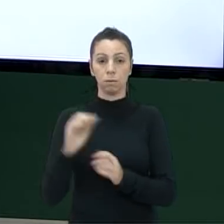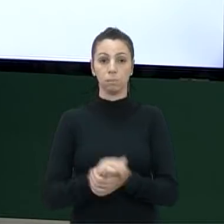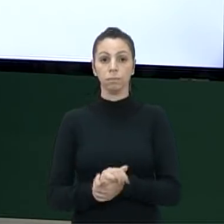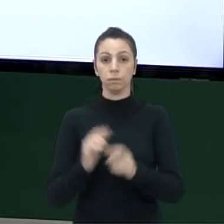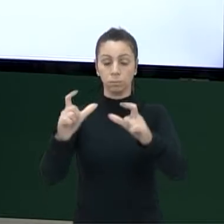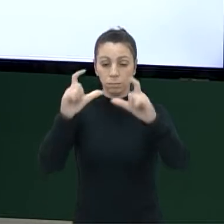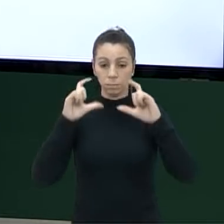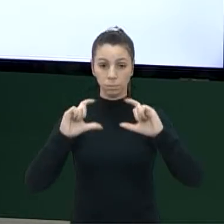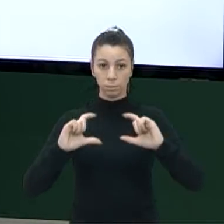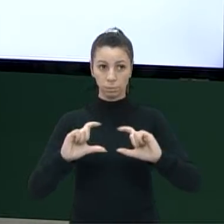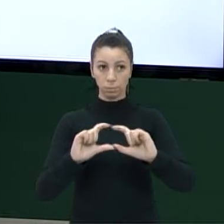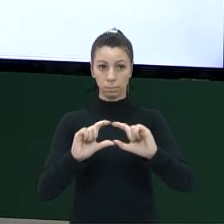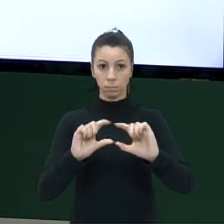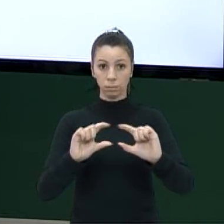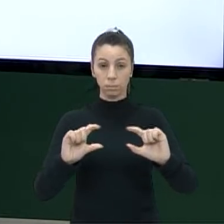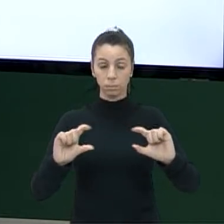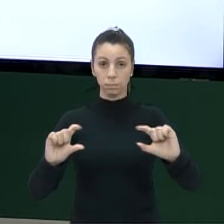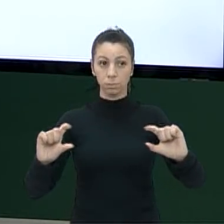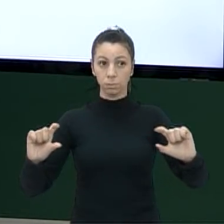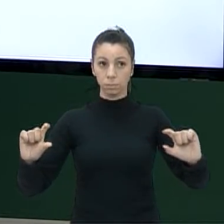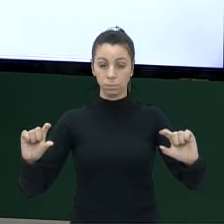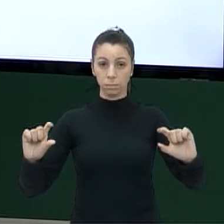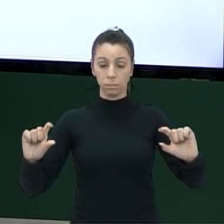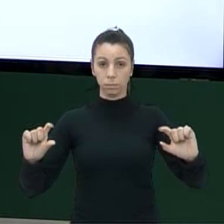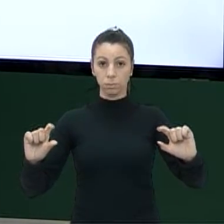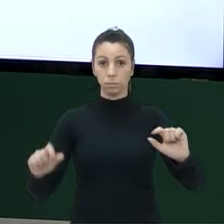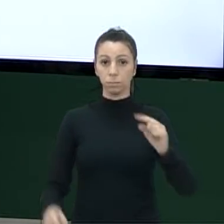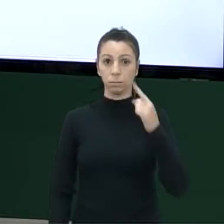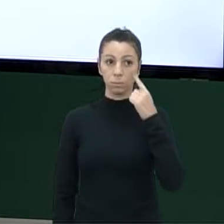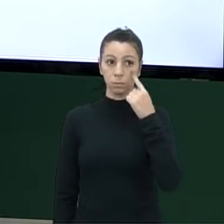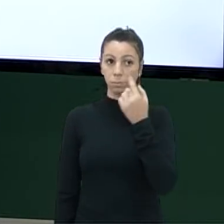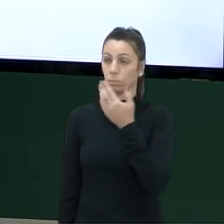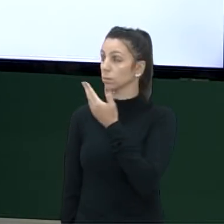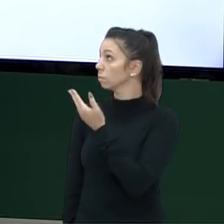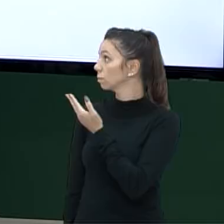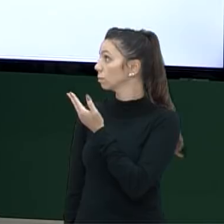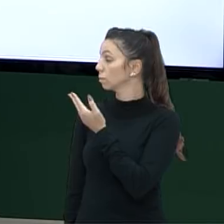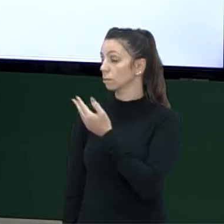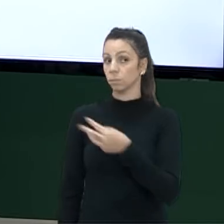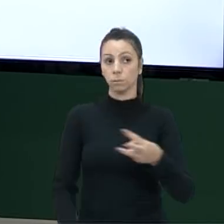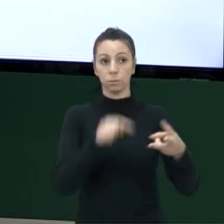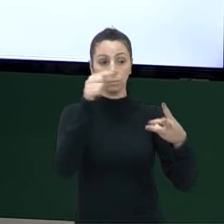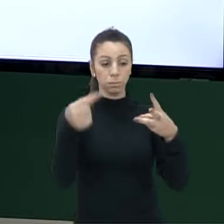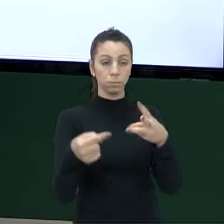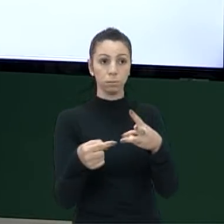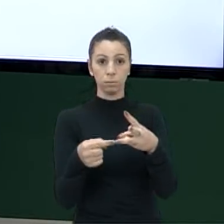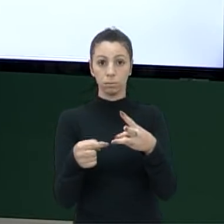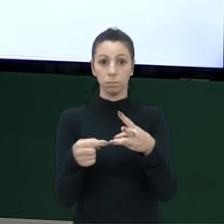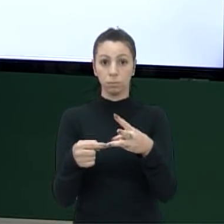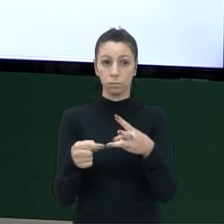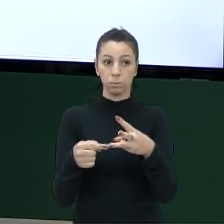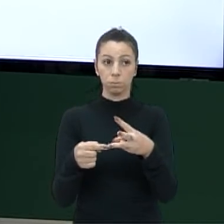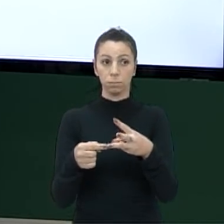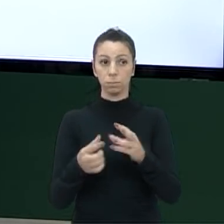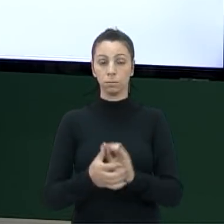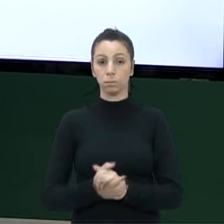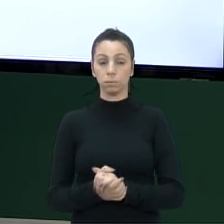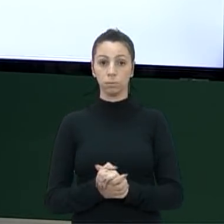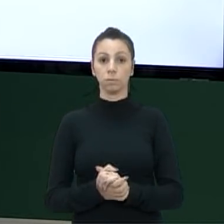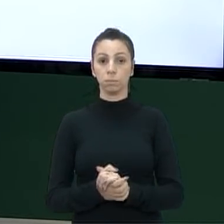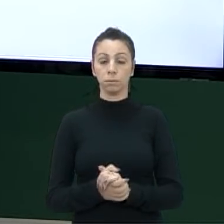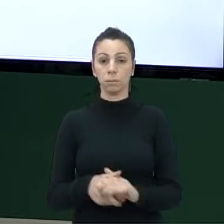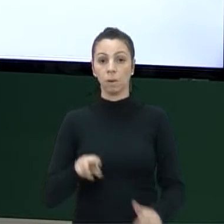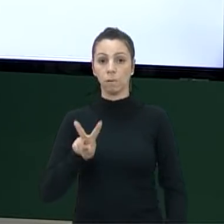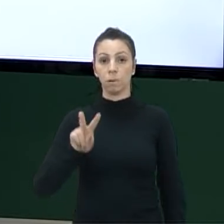vezes tempo, mais aceleração vezes tempo ao quadrado dividido por 2, e a equação de Torricelli, que seria velocidade